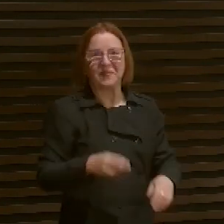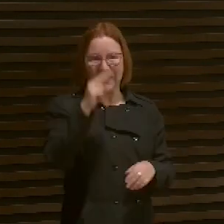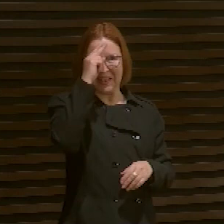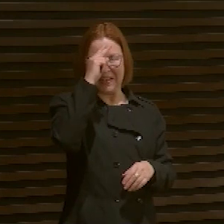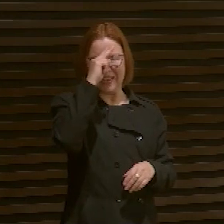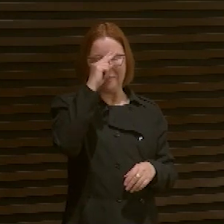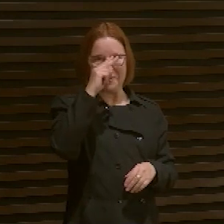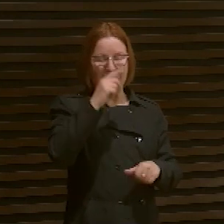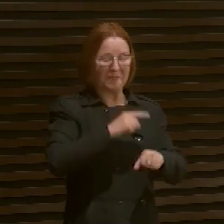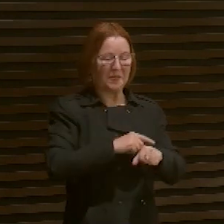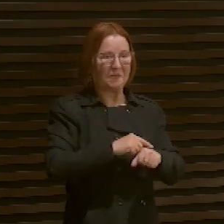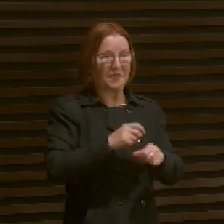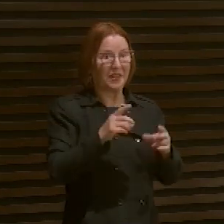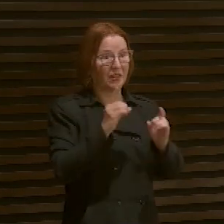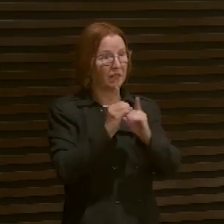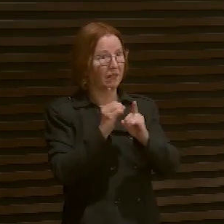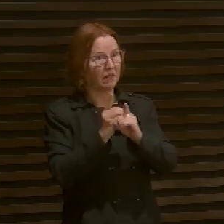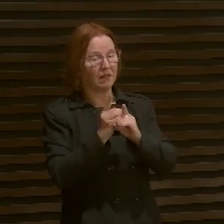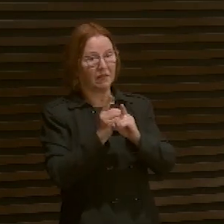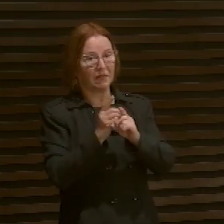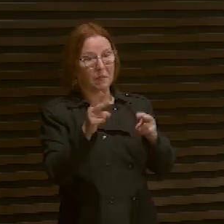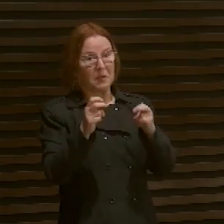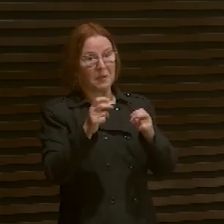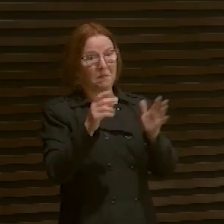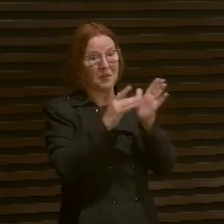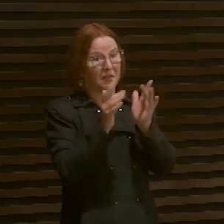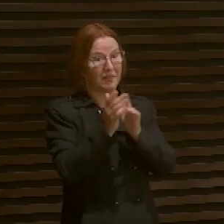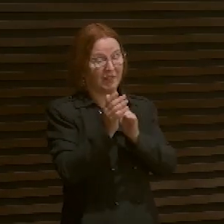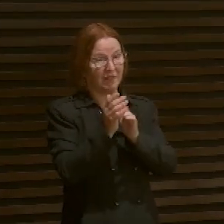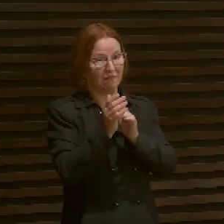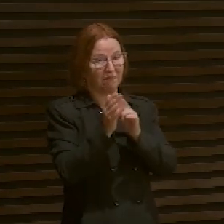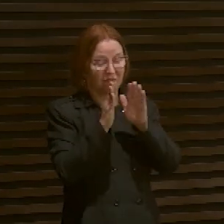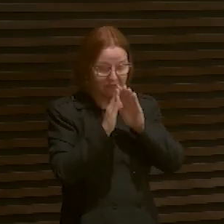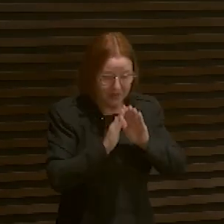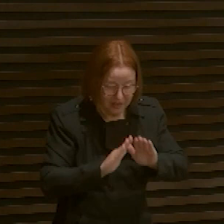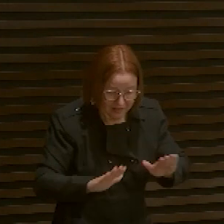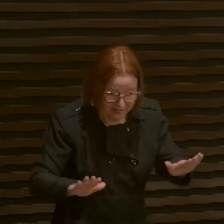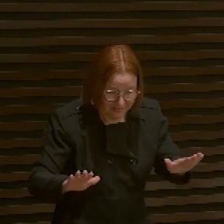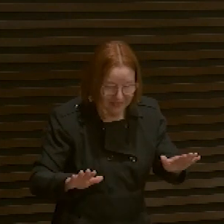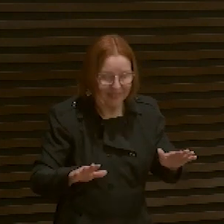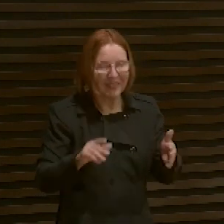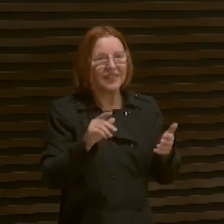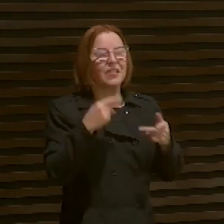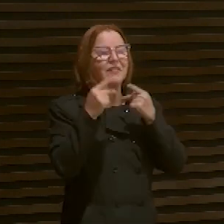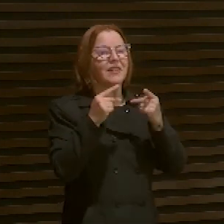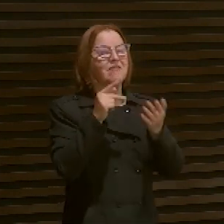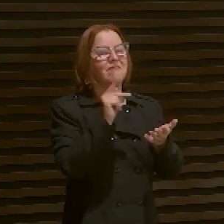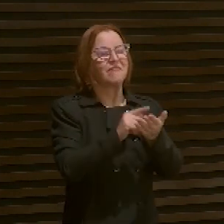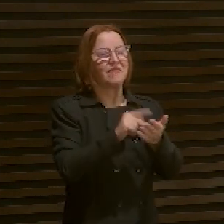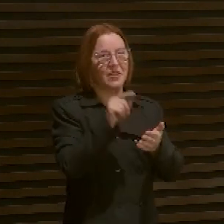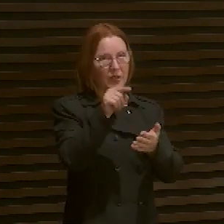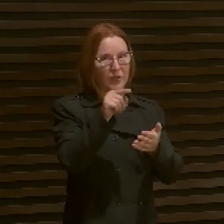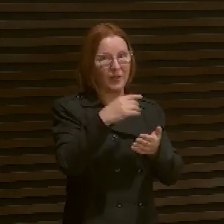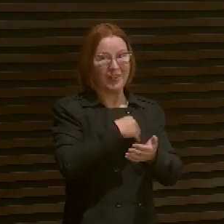o que eles falam? A Bíblia diz que eles o adoraram e disseram: verdadeiramente és o Filho de Deus.